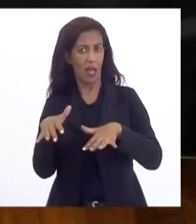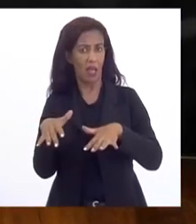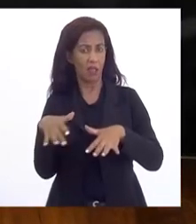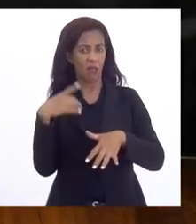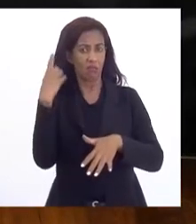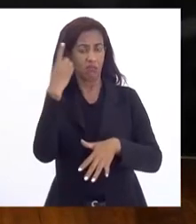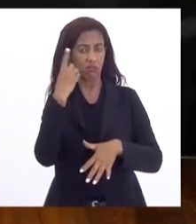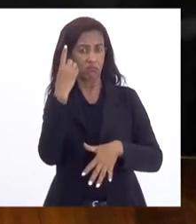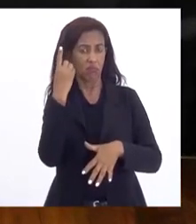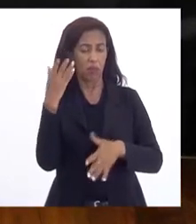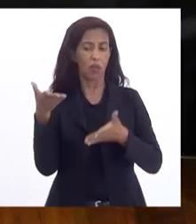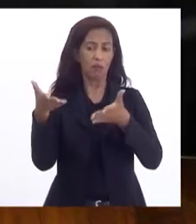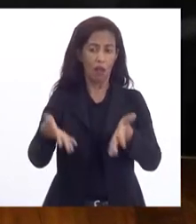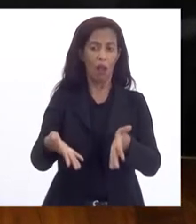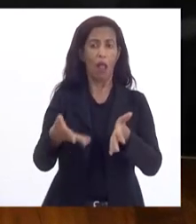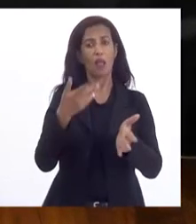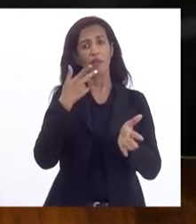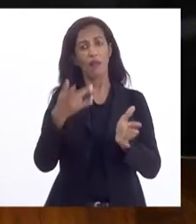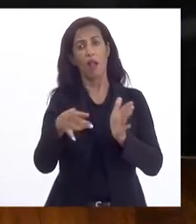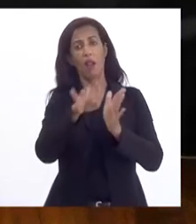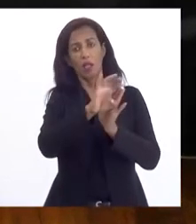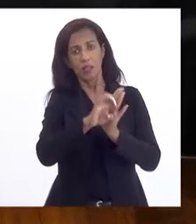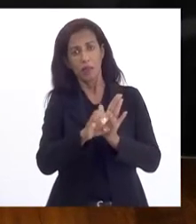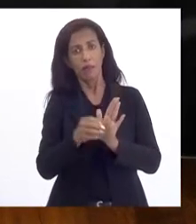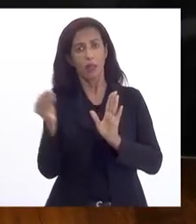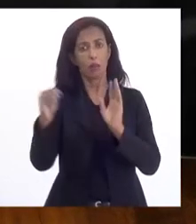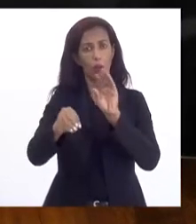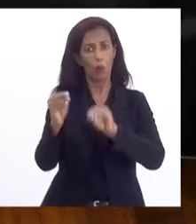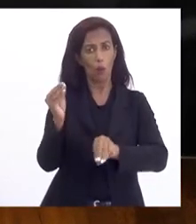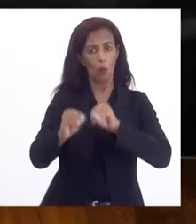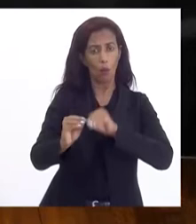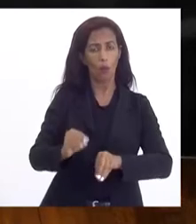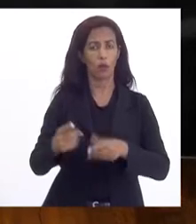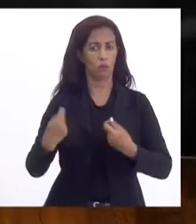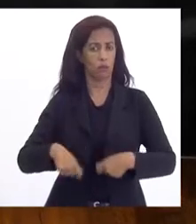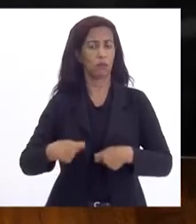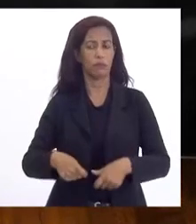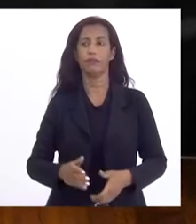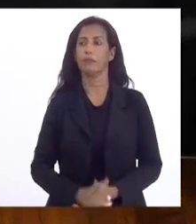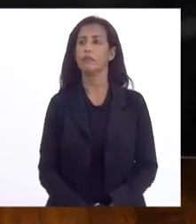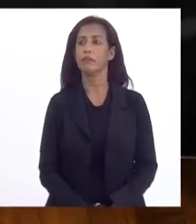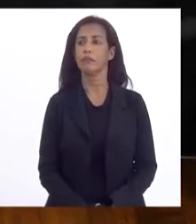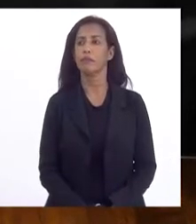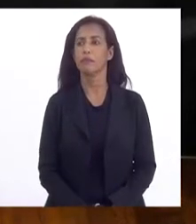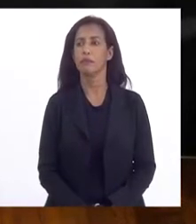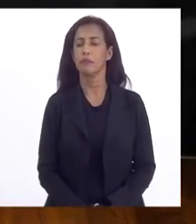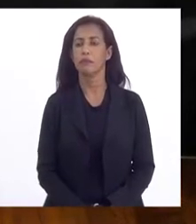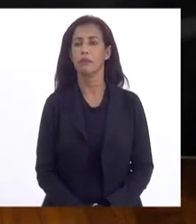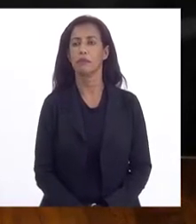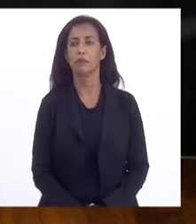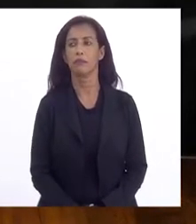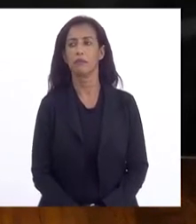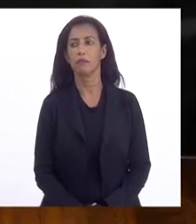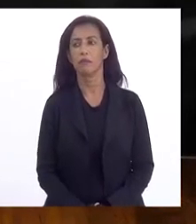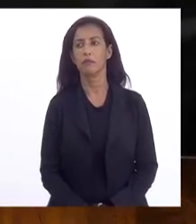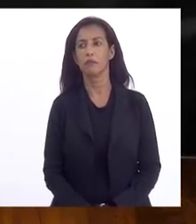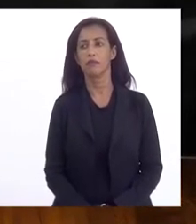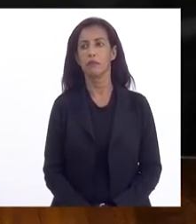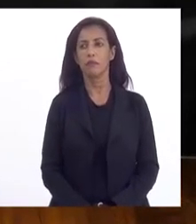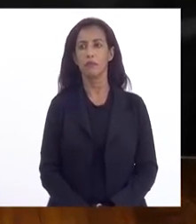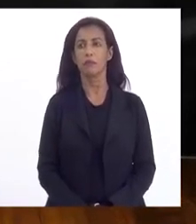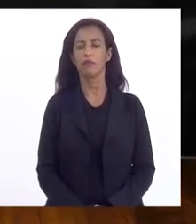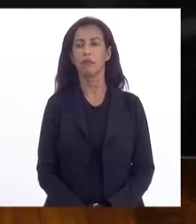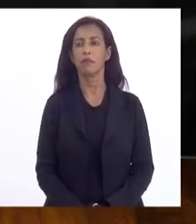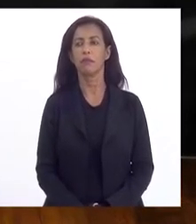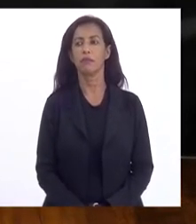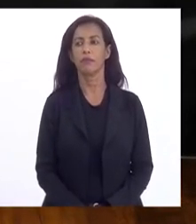apresenta em plenário as emendas necessárias. Isso é meu voto. Pode ser pela